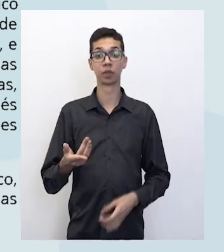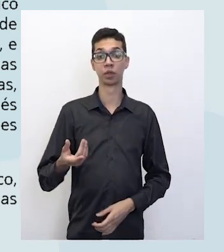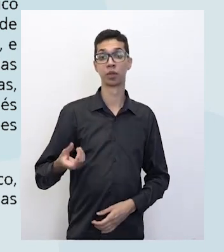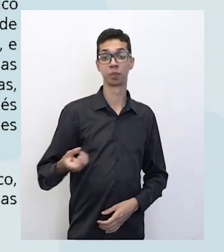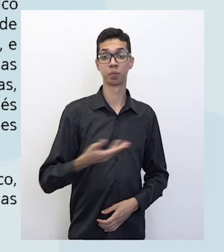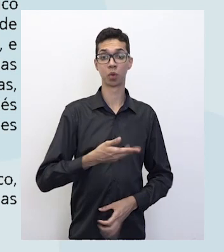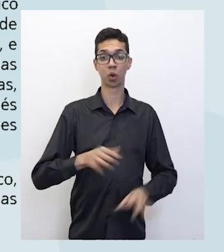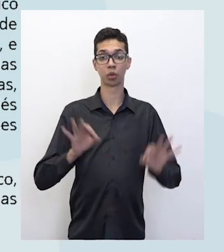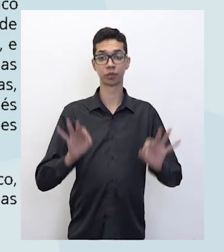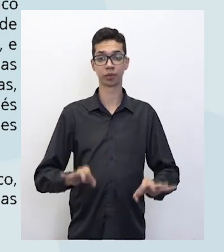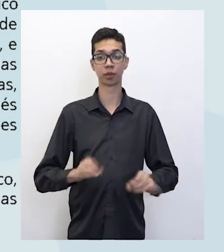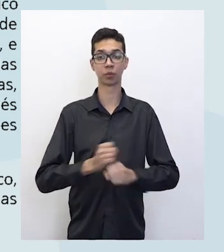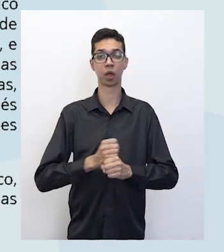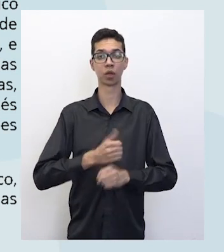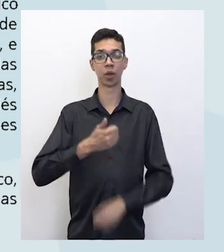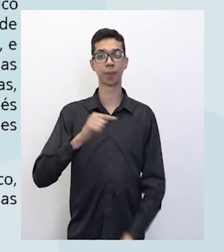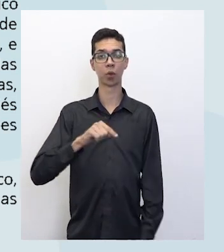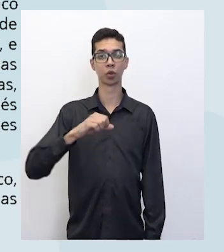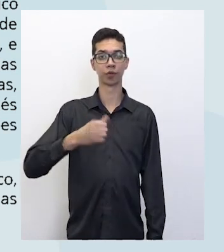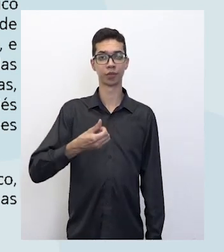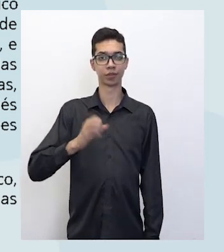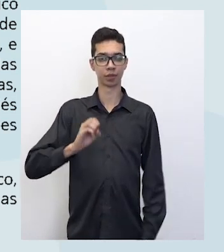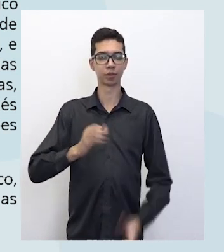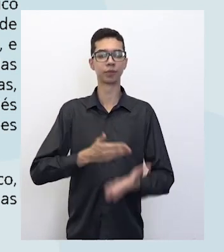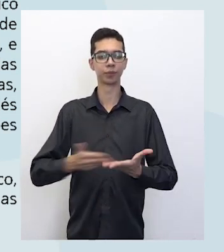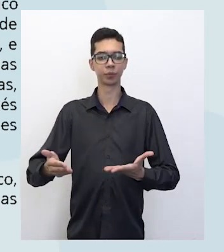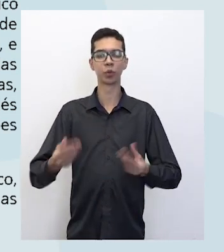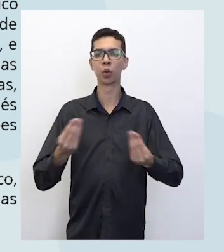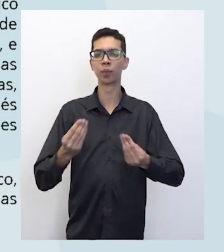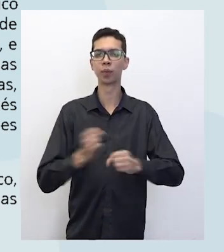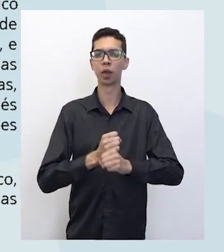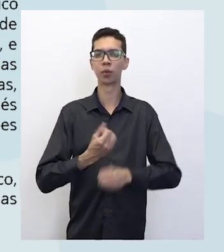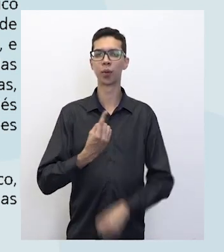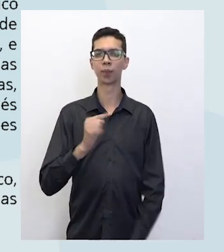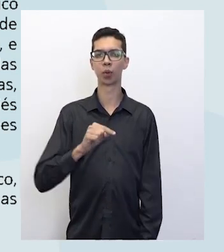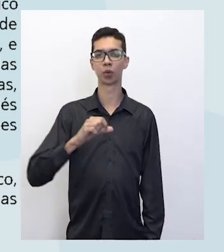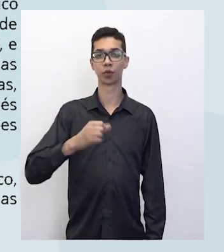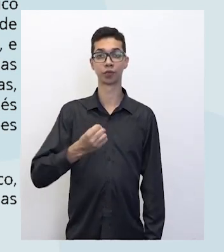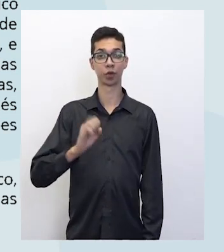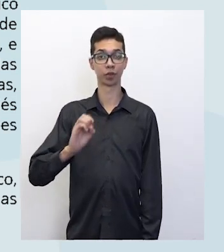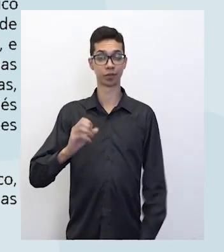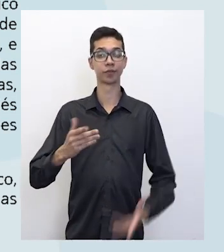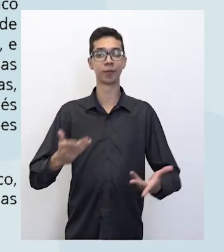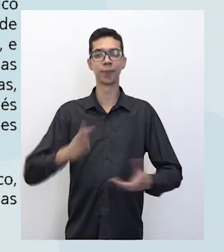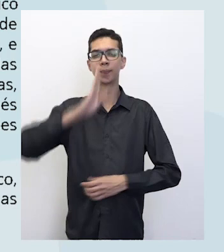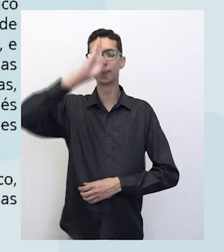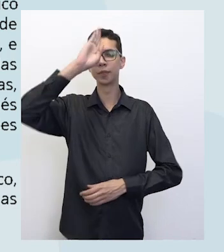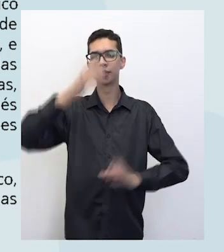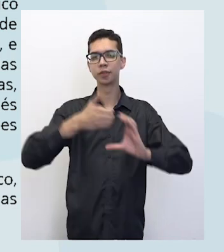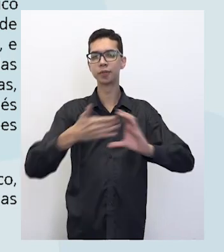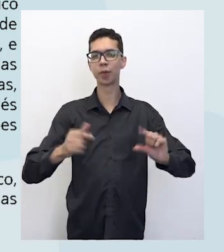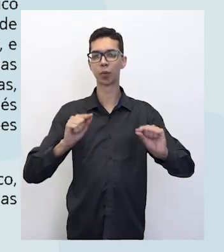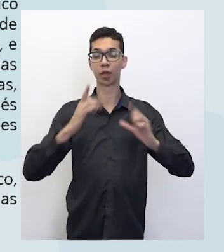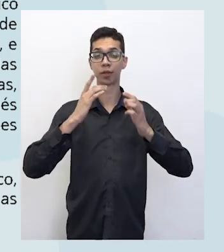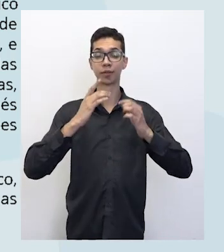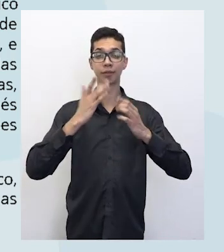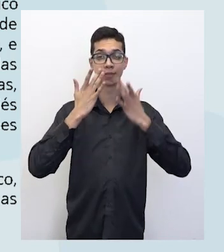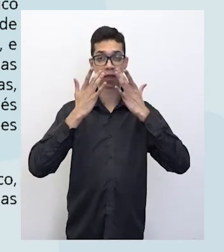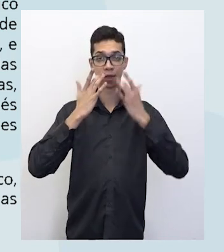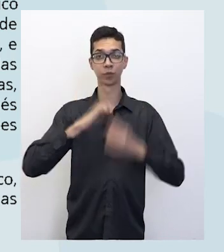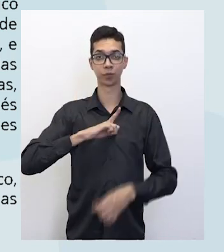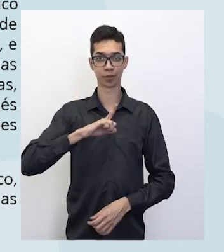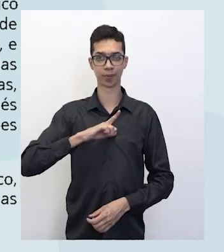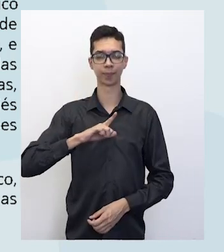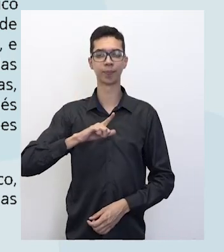no contexto da cena pós-dramática surgida por volta dos anos 80. Desta forma, as principais características do teatro pós-dramático são